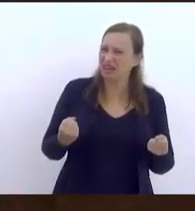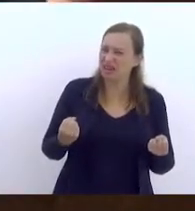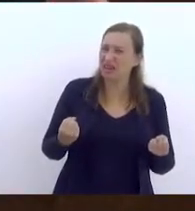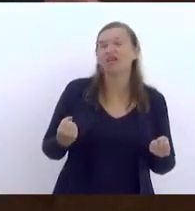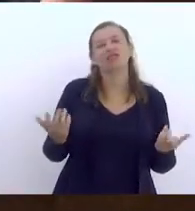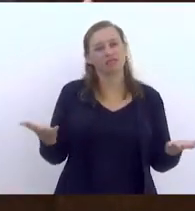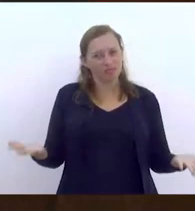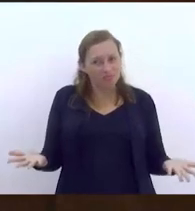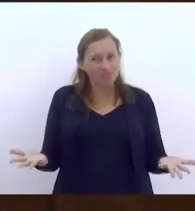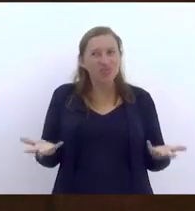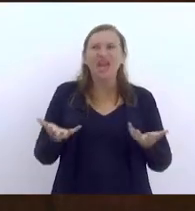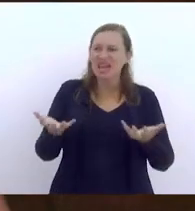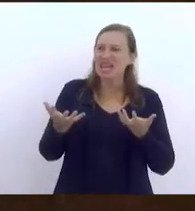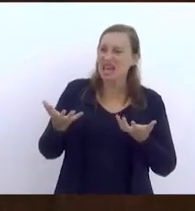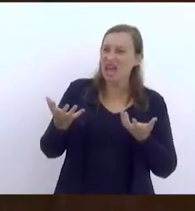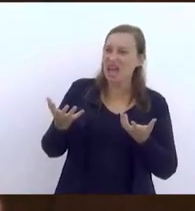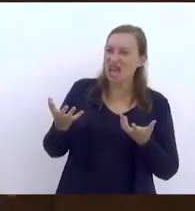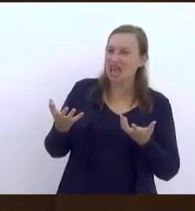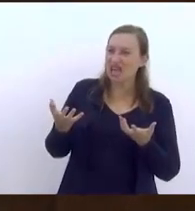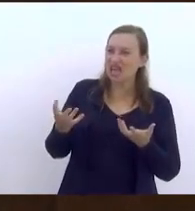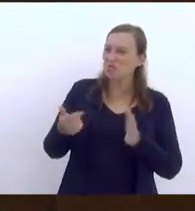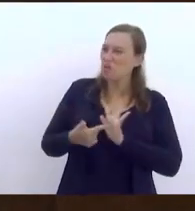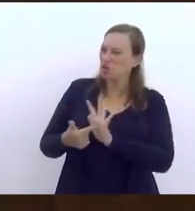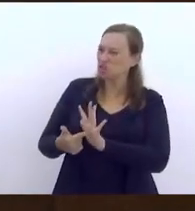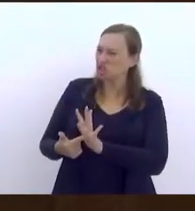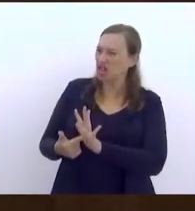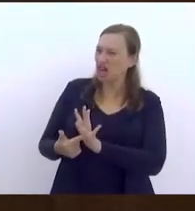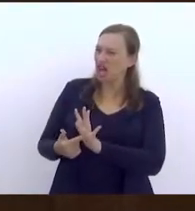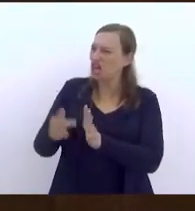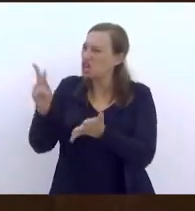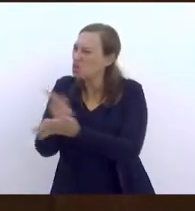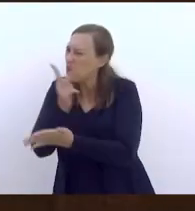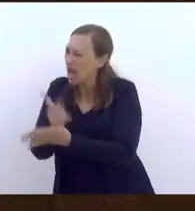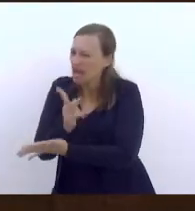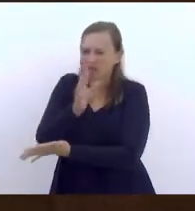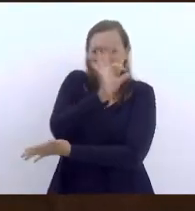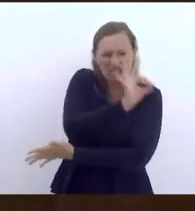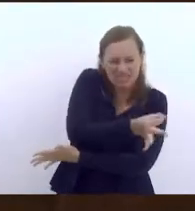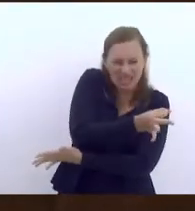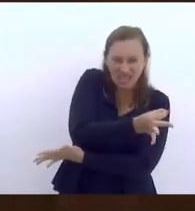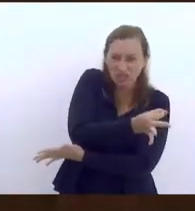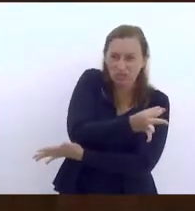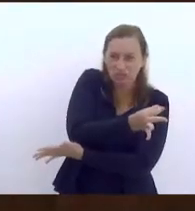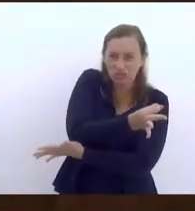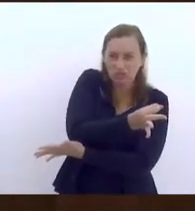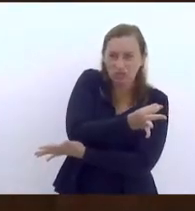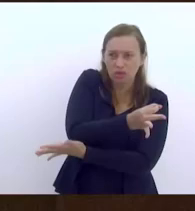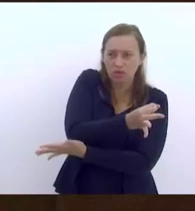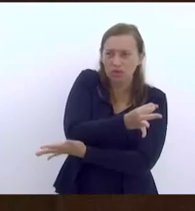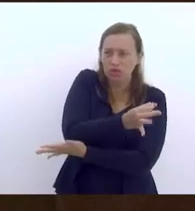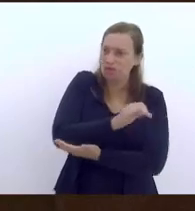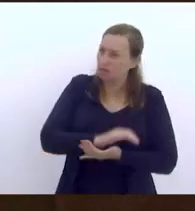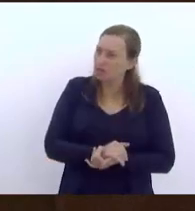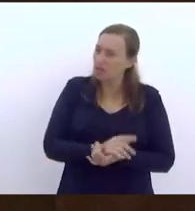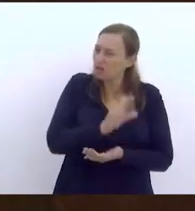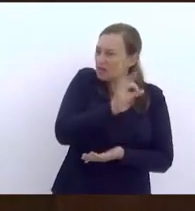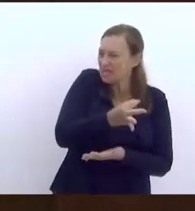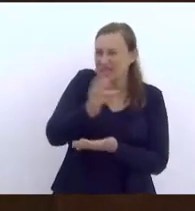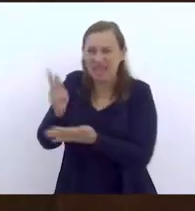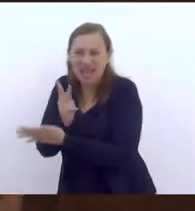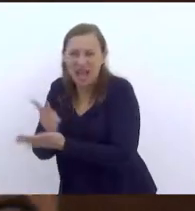Quer dizer, querem nos impor que o errado é certo e que o certo é errado? Então, não. Eu quero aqui, como